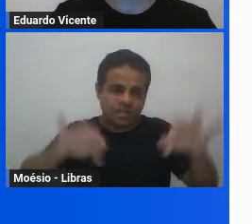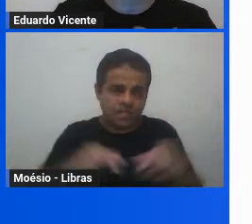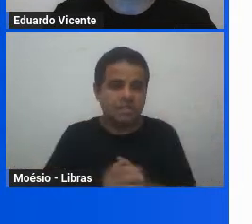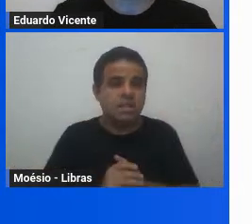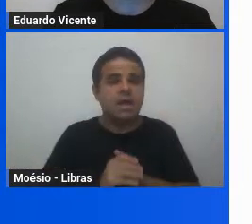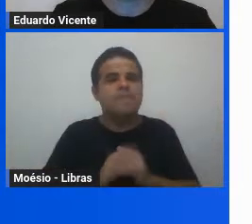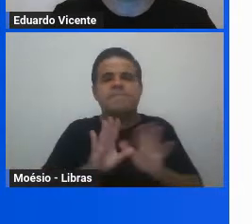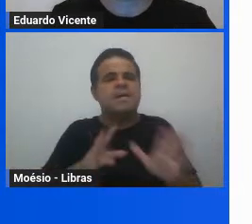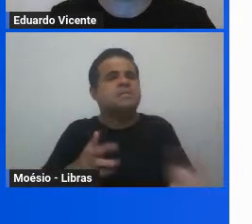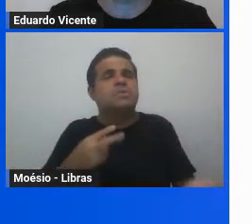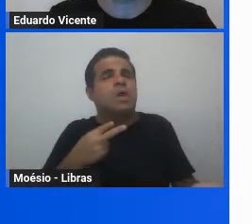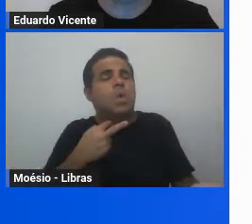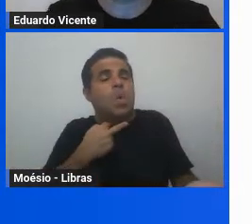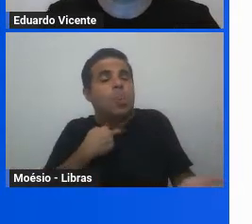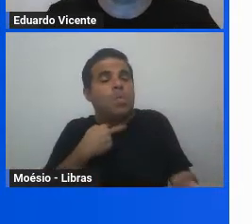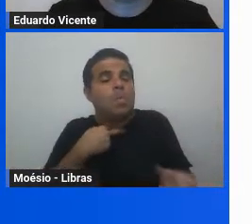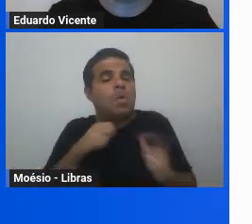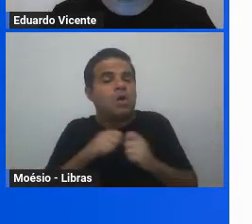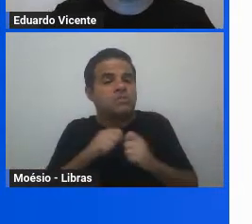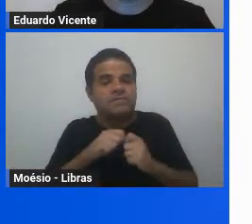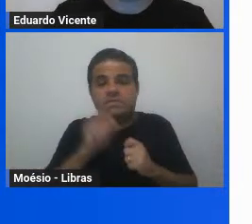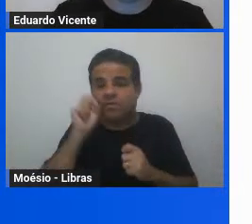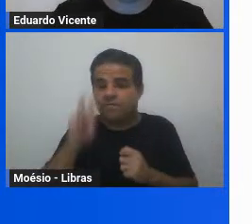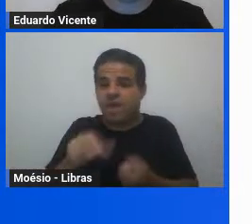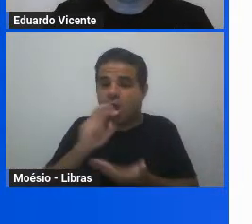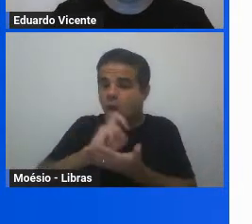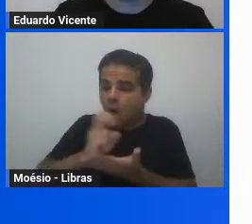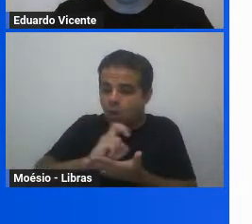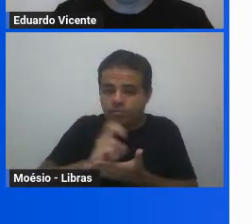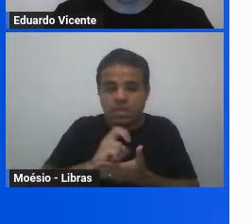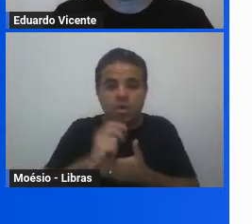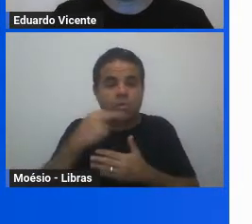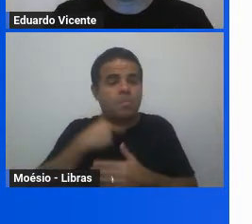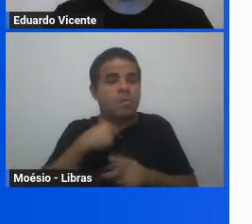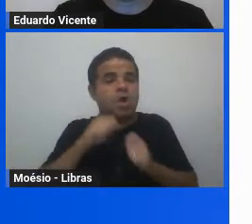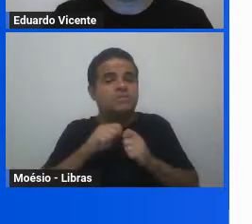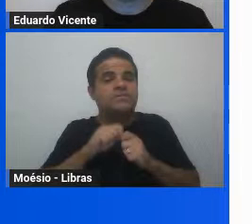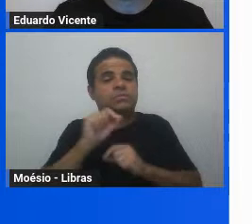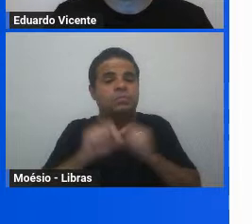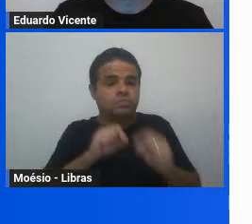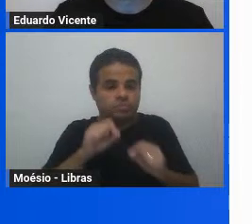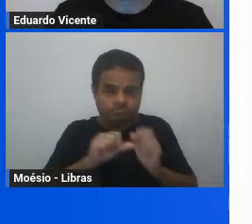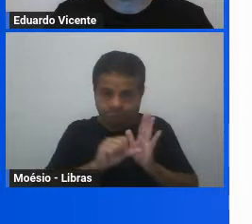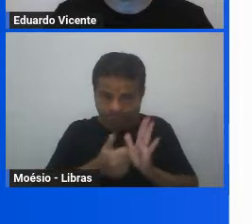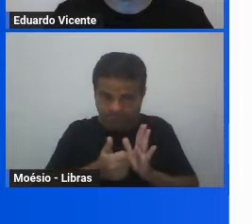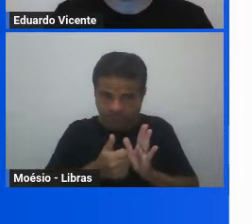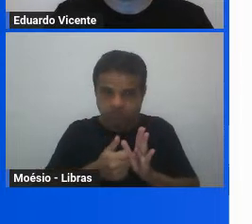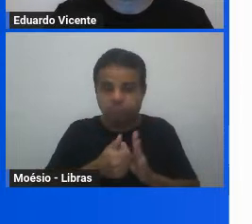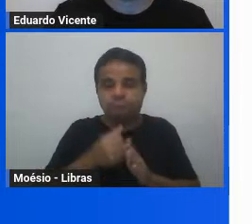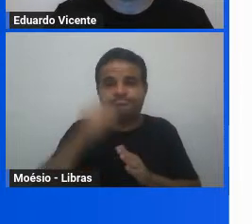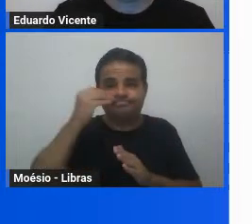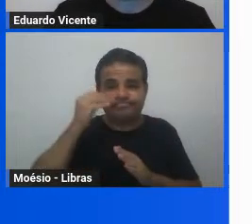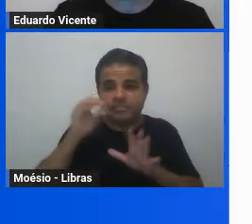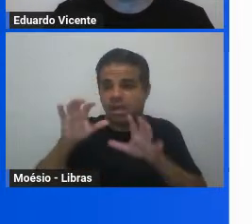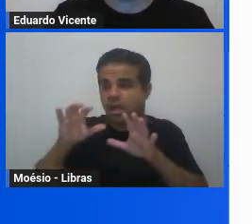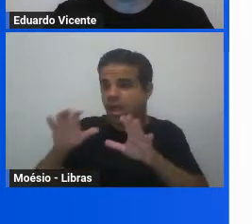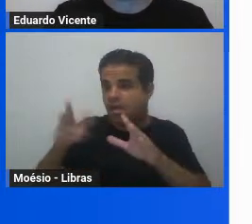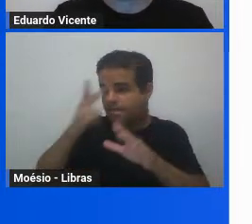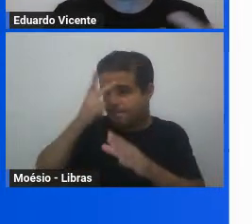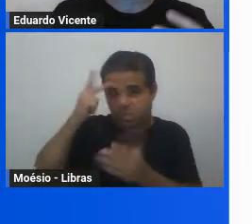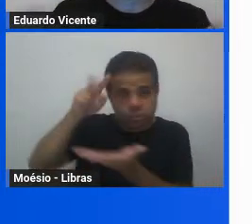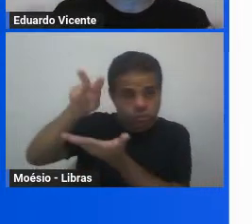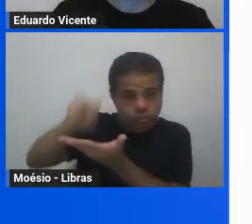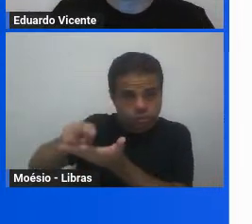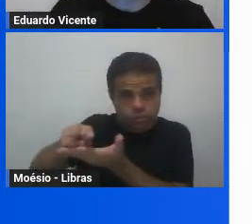em relação a uma situação de convulsão, né? O que eu não posso fazer? Primeira coisa, tentar imobilizar a pessoa, porque como